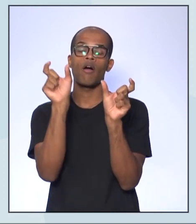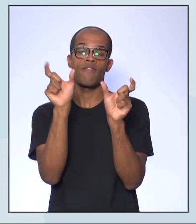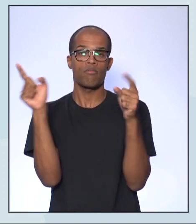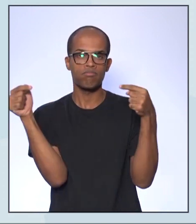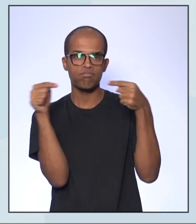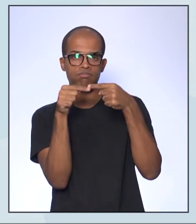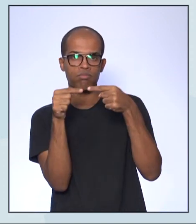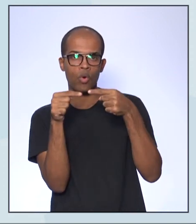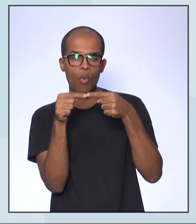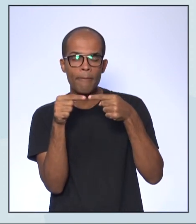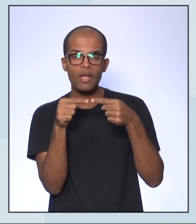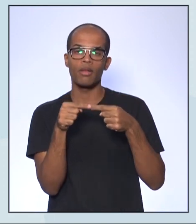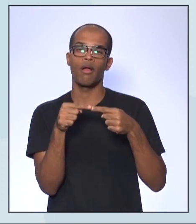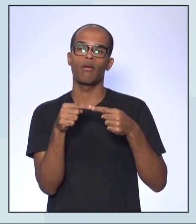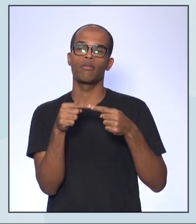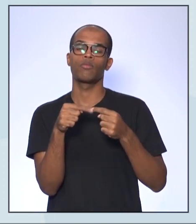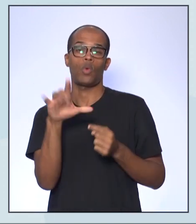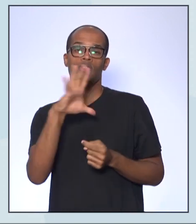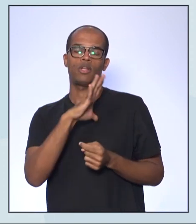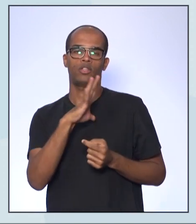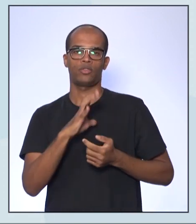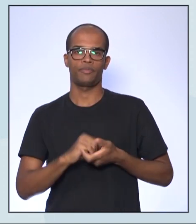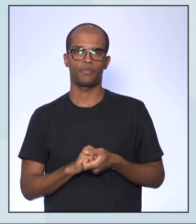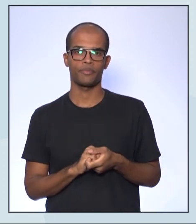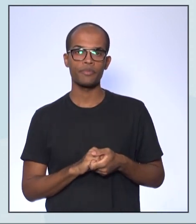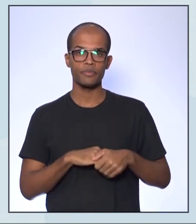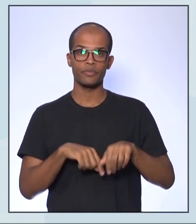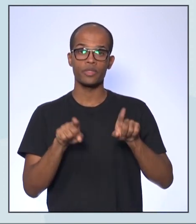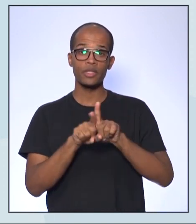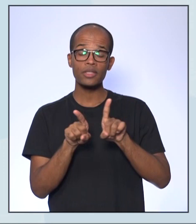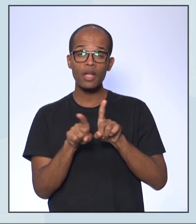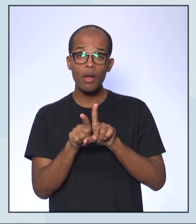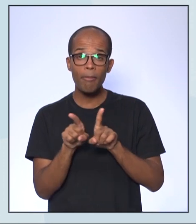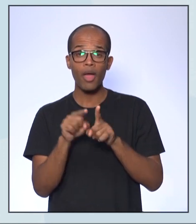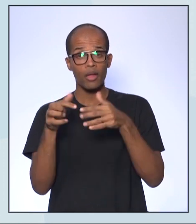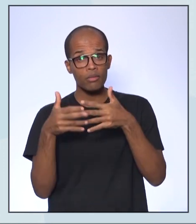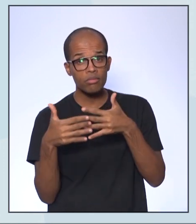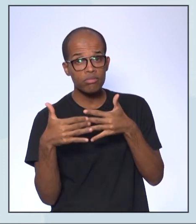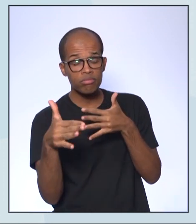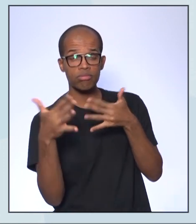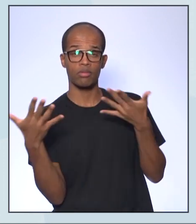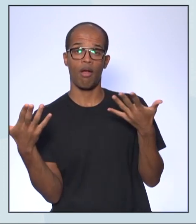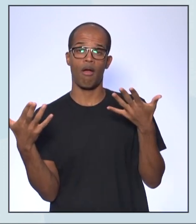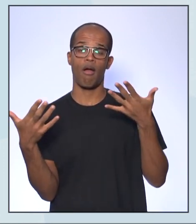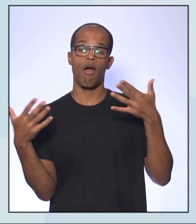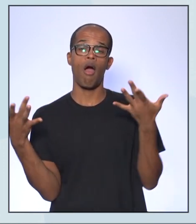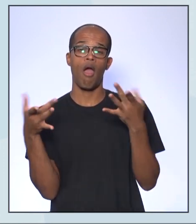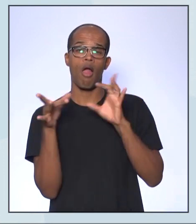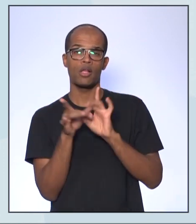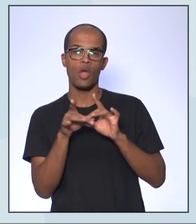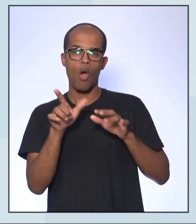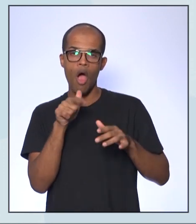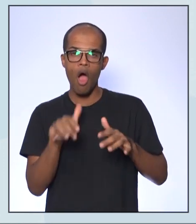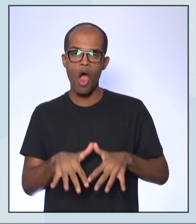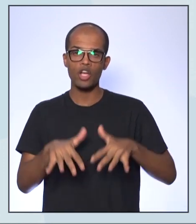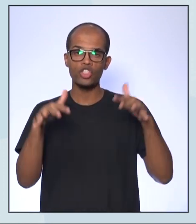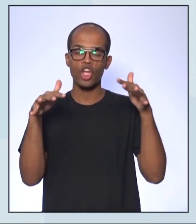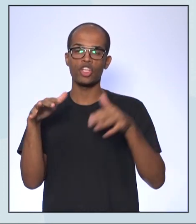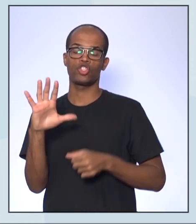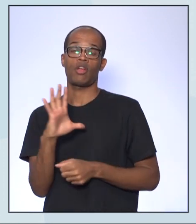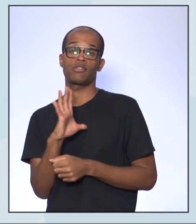para se referir à cidade. E as consequências da relação entre enchente e essa estrutura, que é o